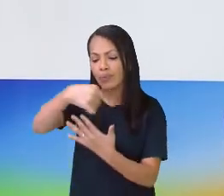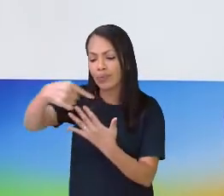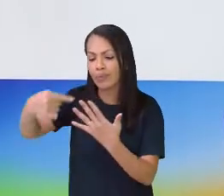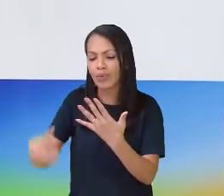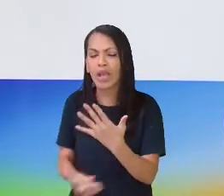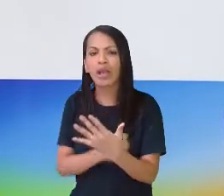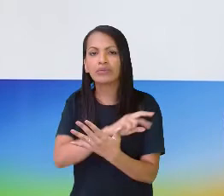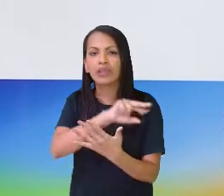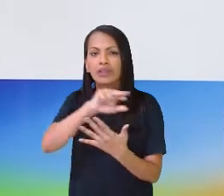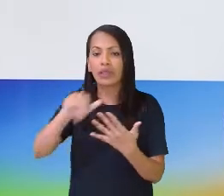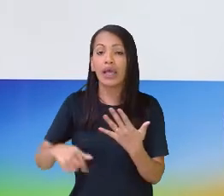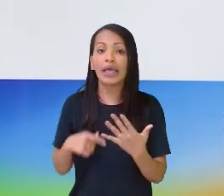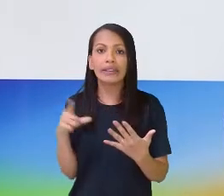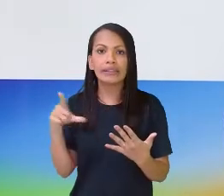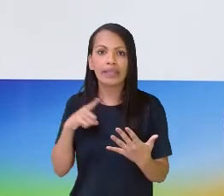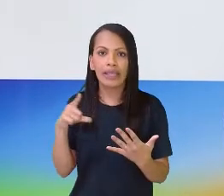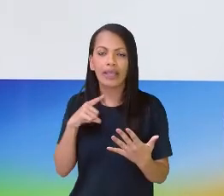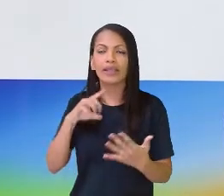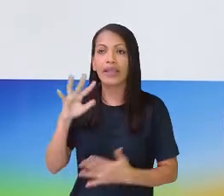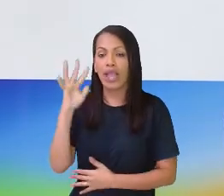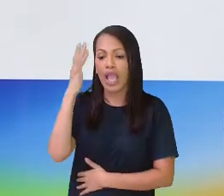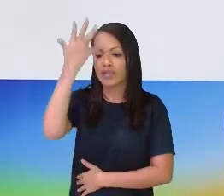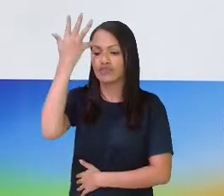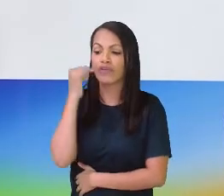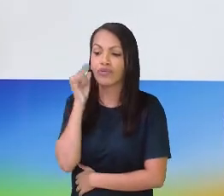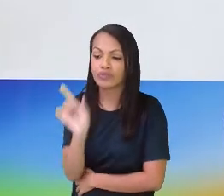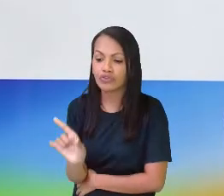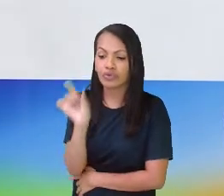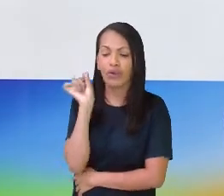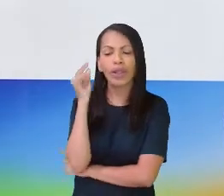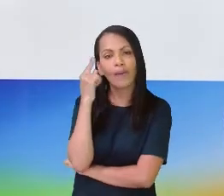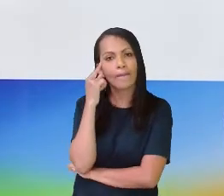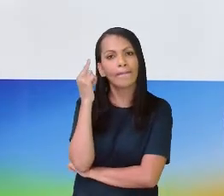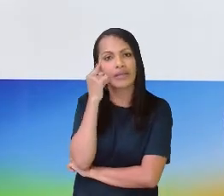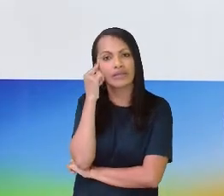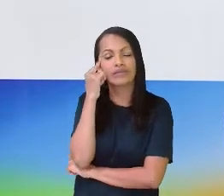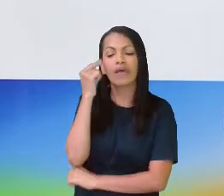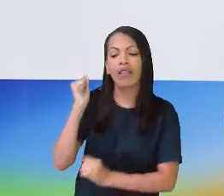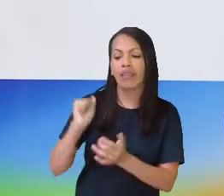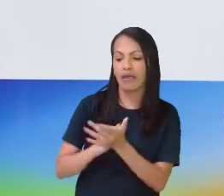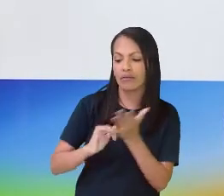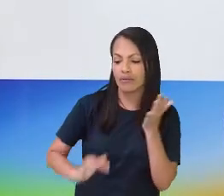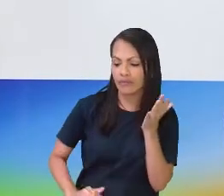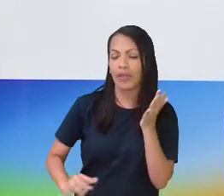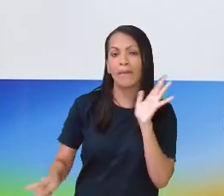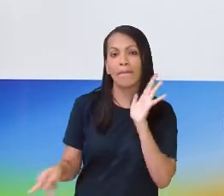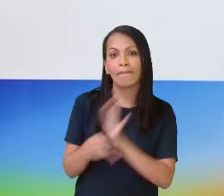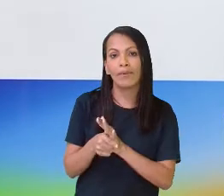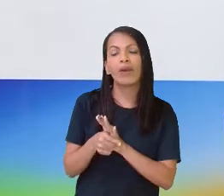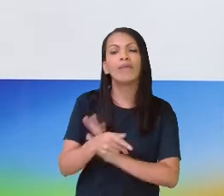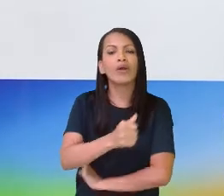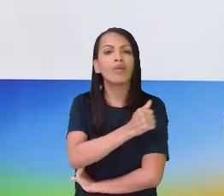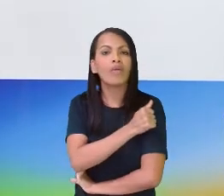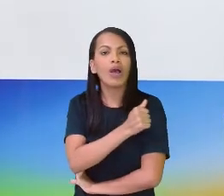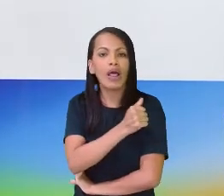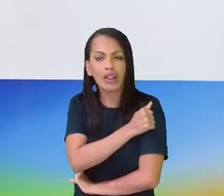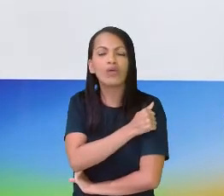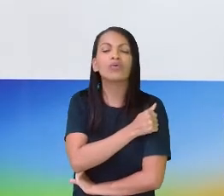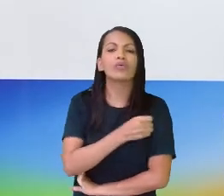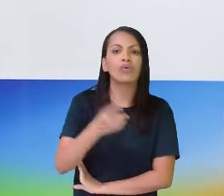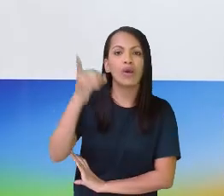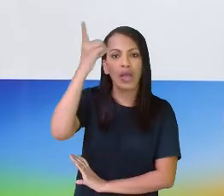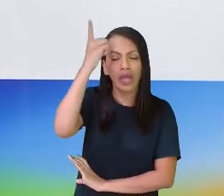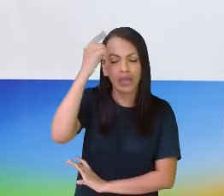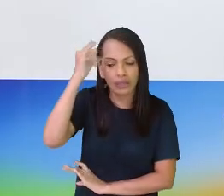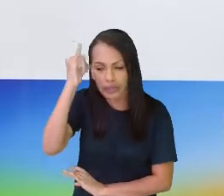tenho para a tomada de decisão quando eu penso nas atividades, quando eu penso nos ambientes de